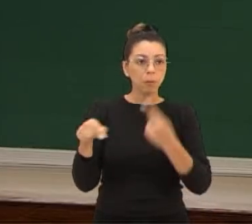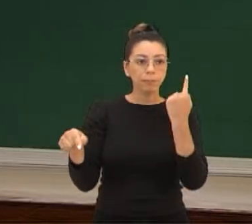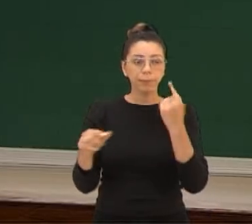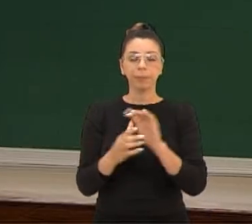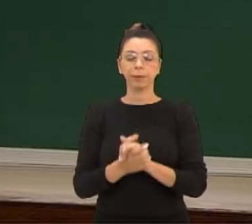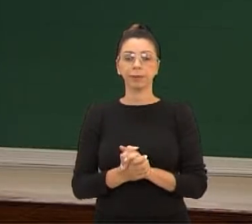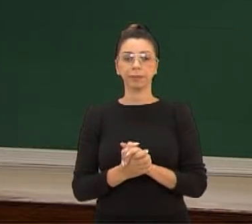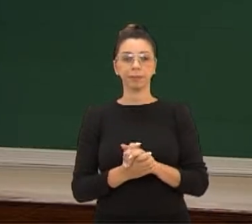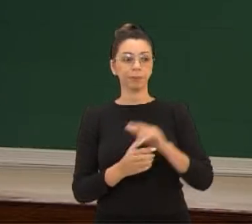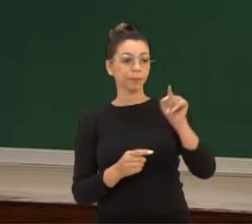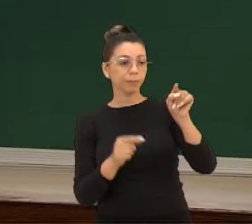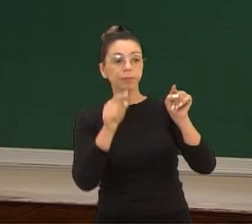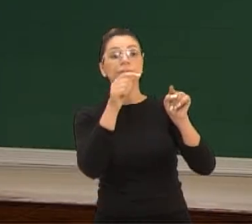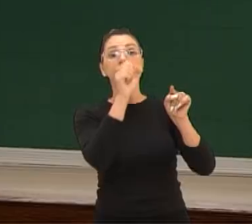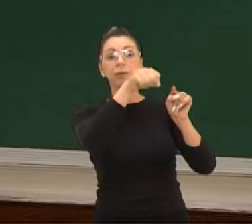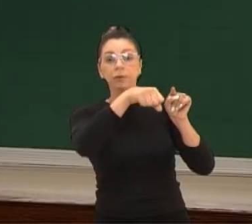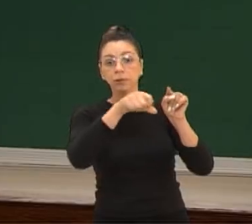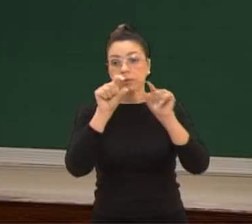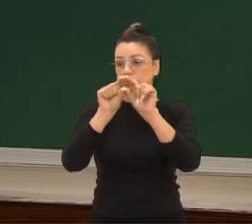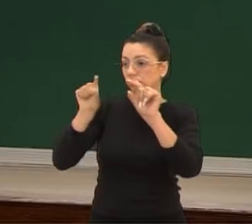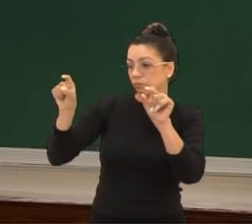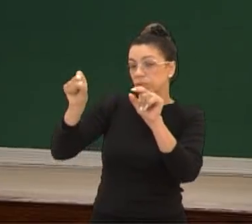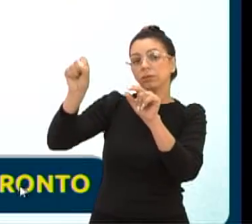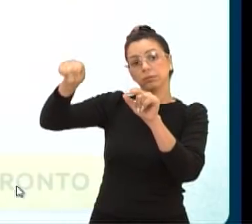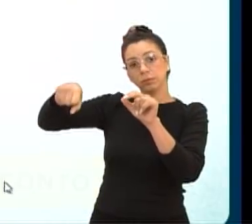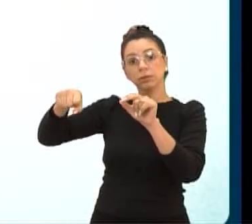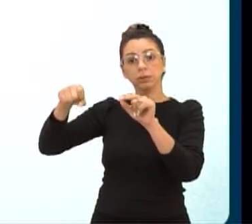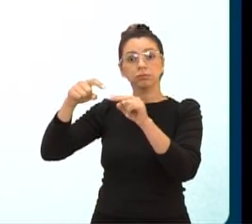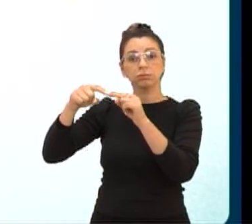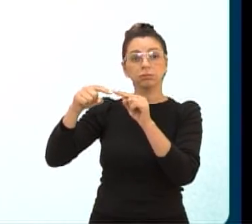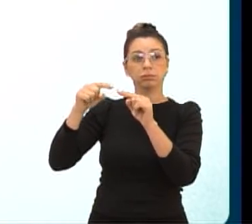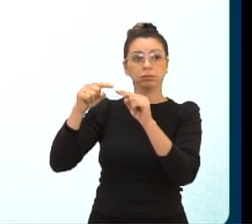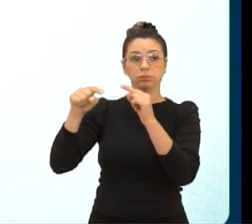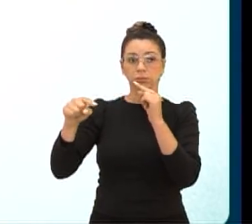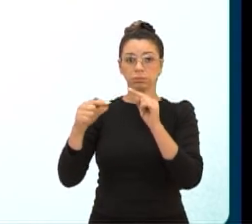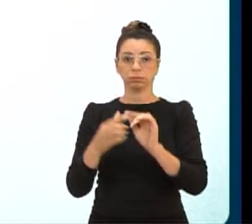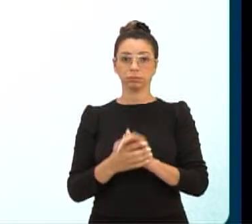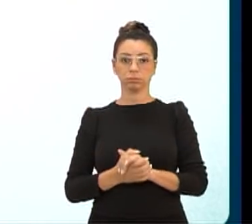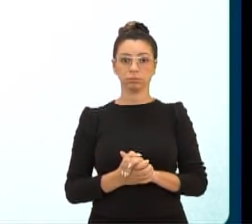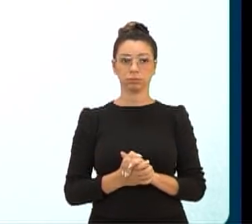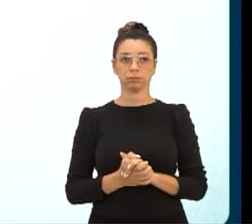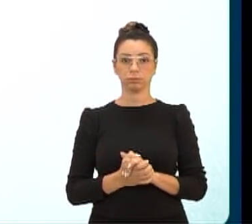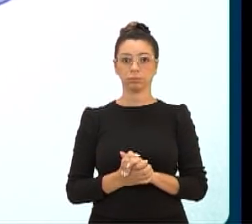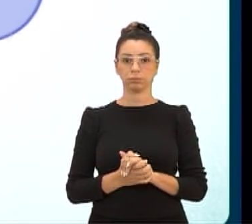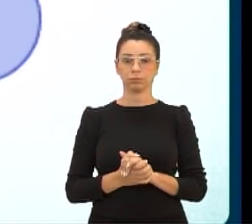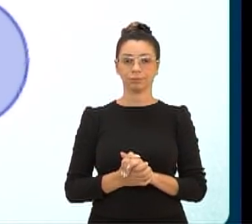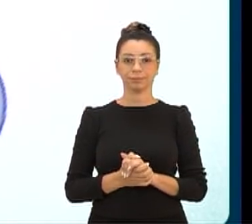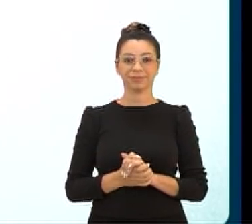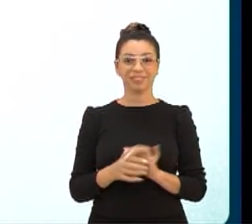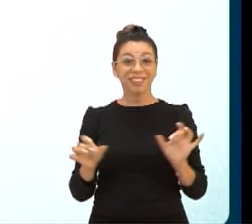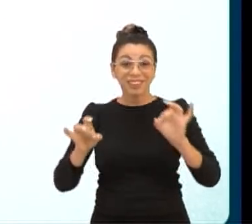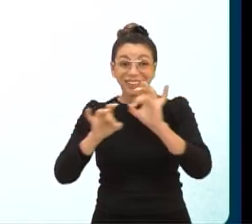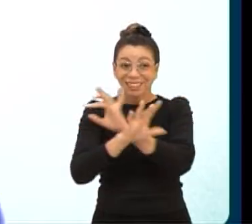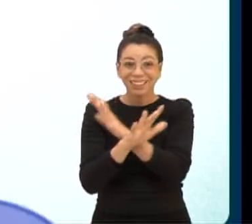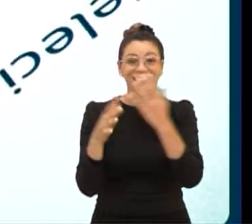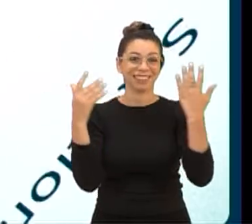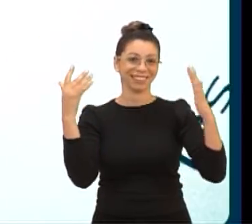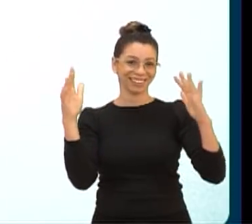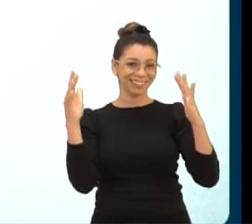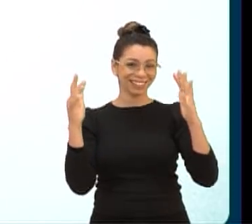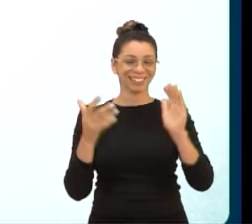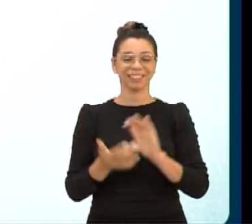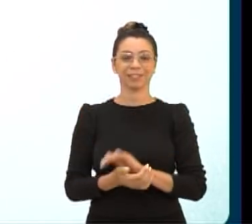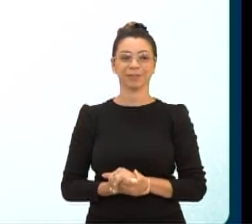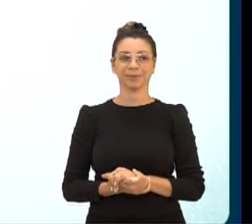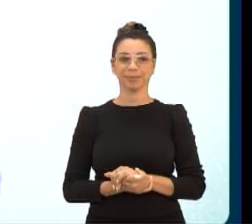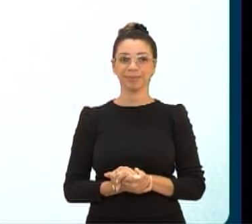círculo, aqui não e mais um círculo, ok? Mais uma etapa, então, do nosso jogo. Vamos lá. Vamos